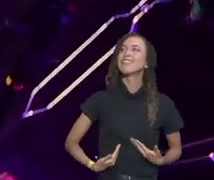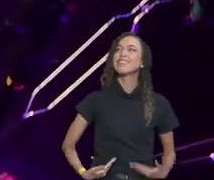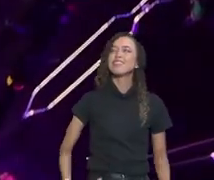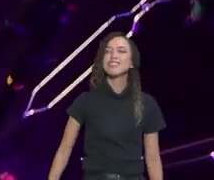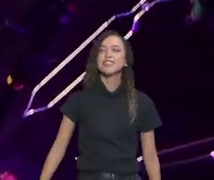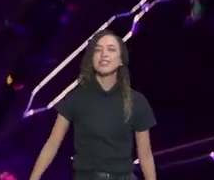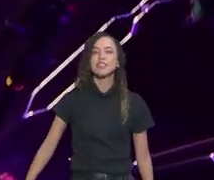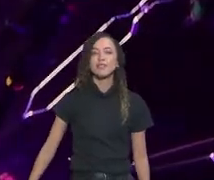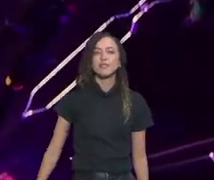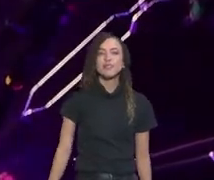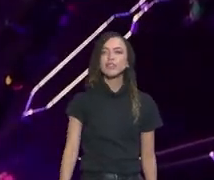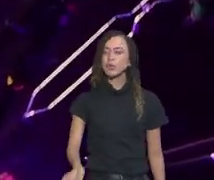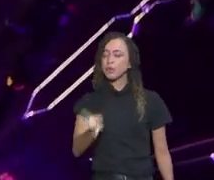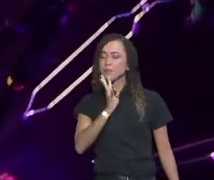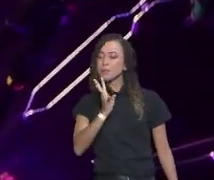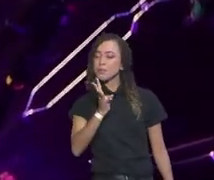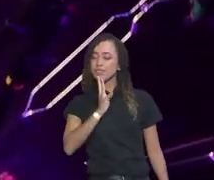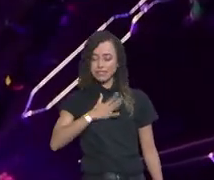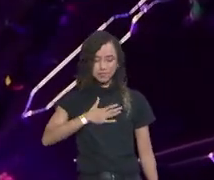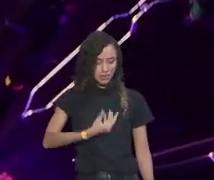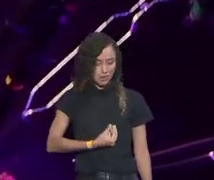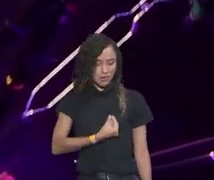usa-me Senhor